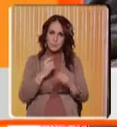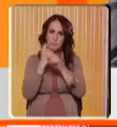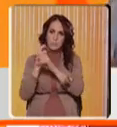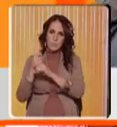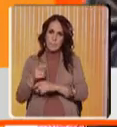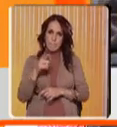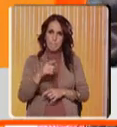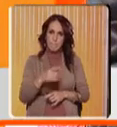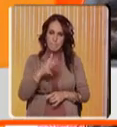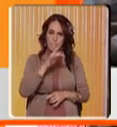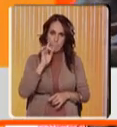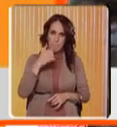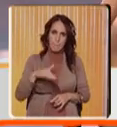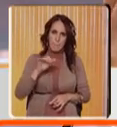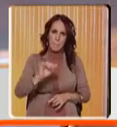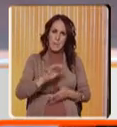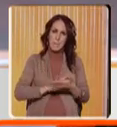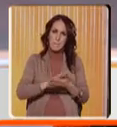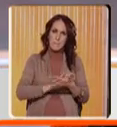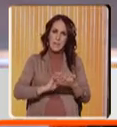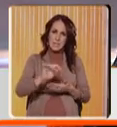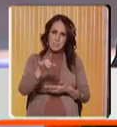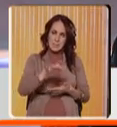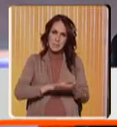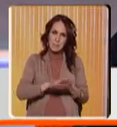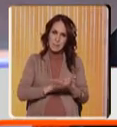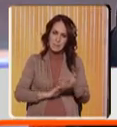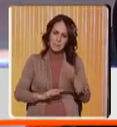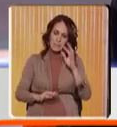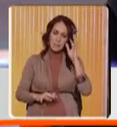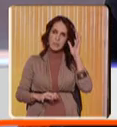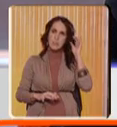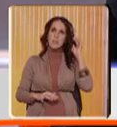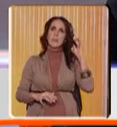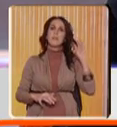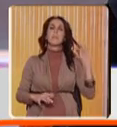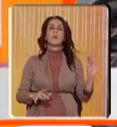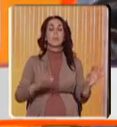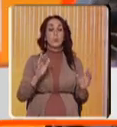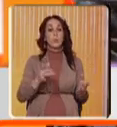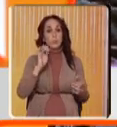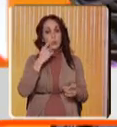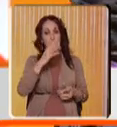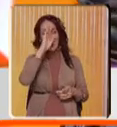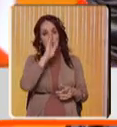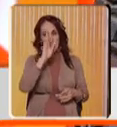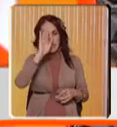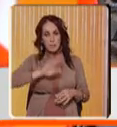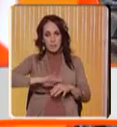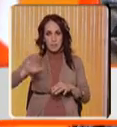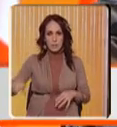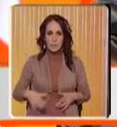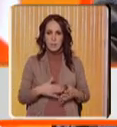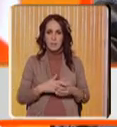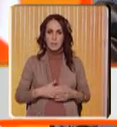também. Também esta é que é a sua especialidade. Não, mas esta é básica, percebe? Esta é básica. Pronto. Esta é básica. Então pronto, então o lado afetado neste caso é o lado direito. Vamos à próxima questão, que